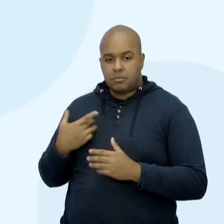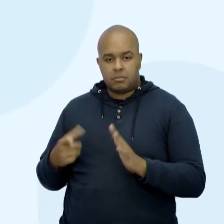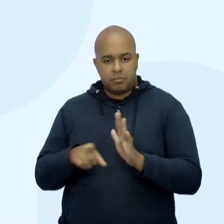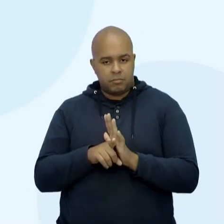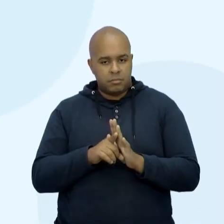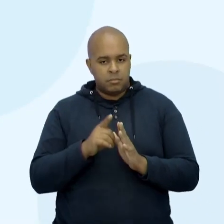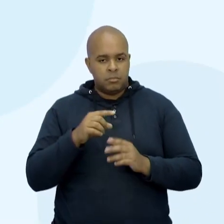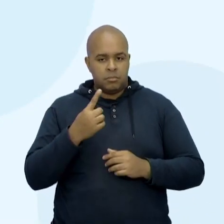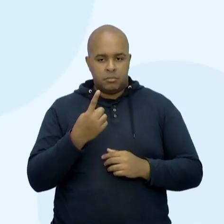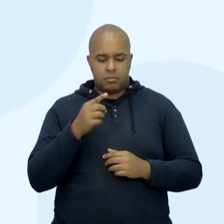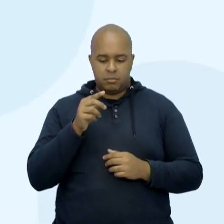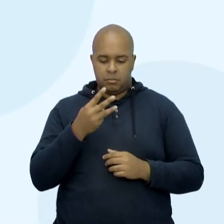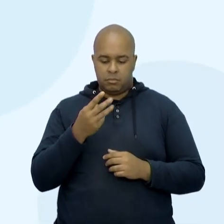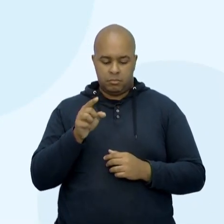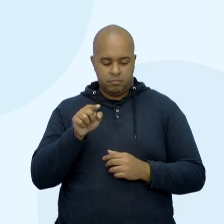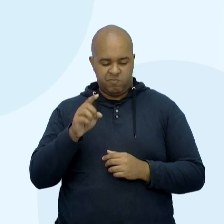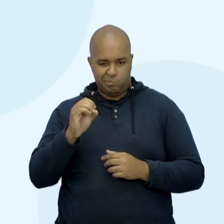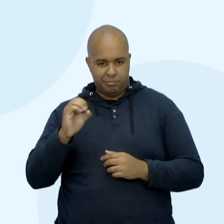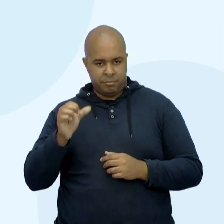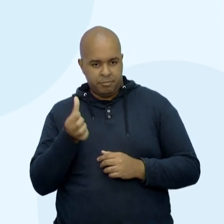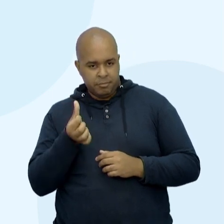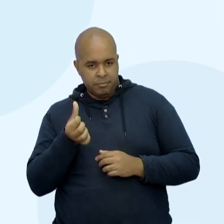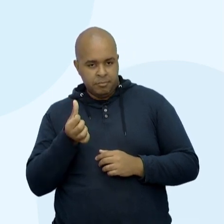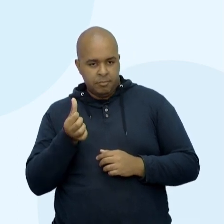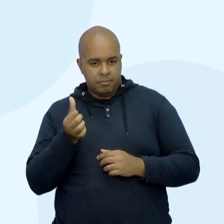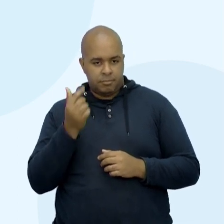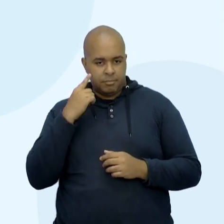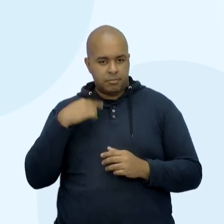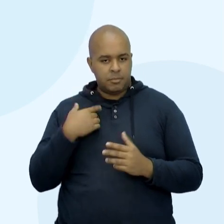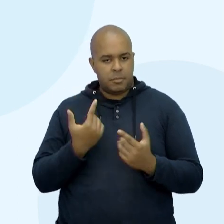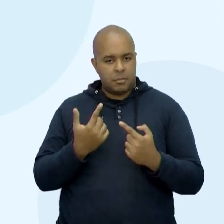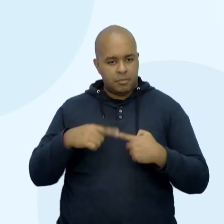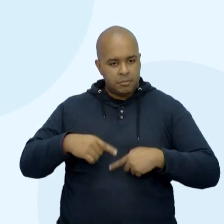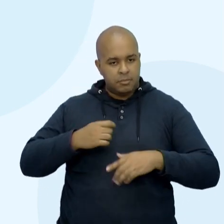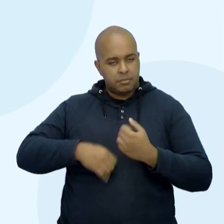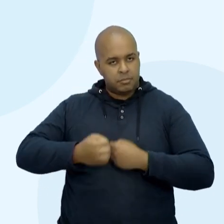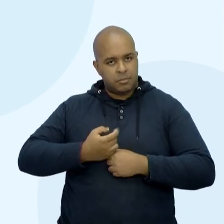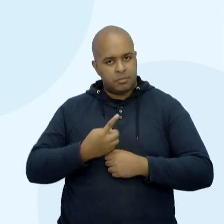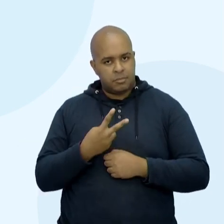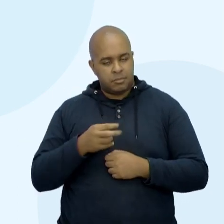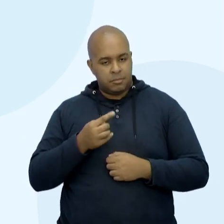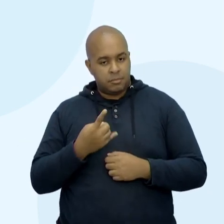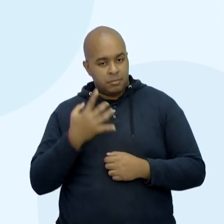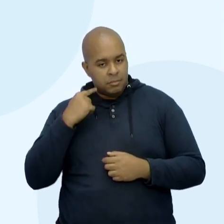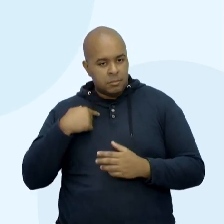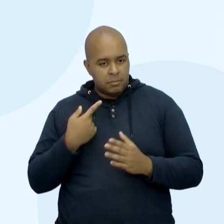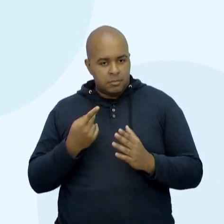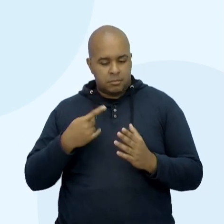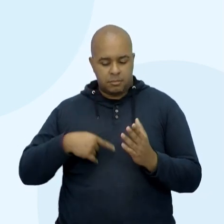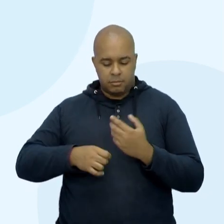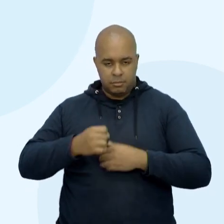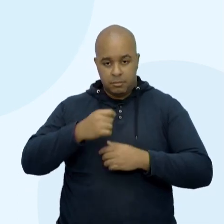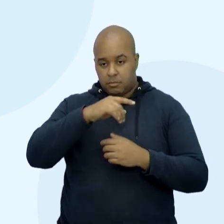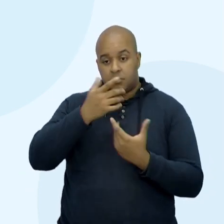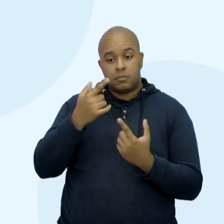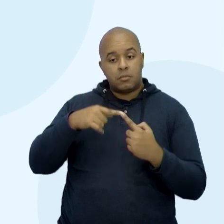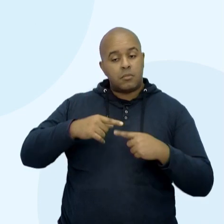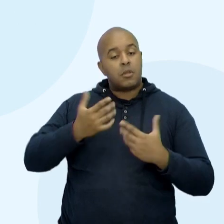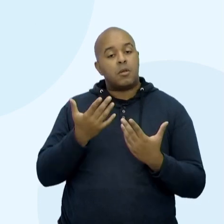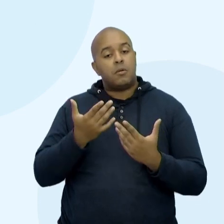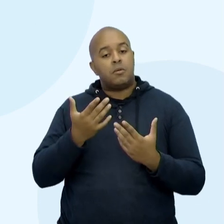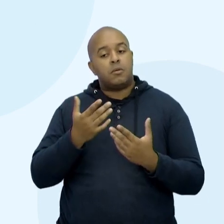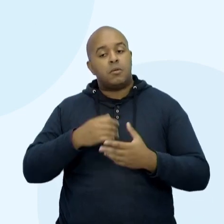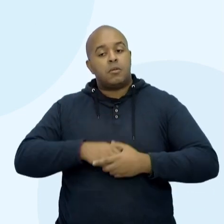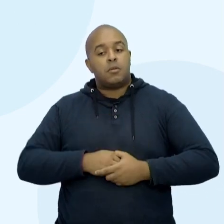Lei 13006, tá bom? Cinema Brasileiro, de 2014. 13006 de 2014. Ou